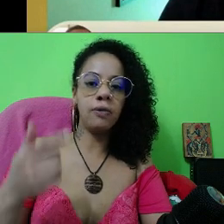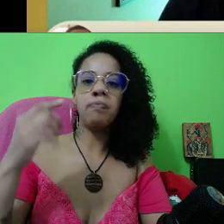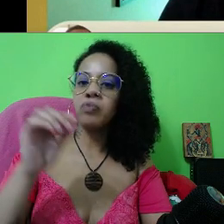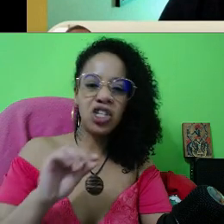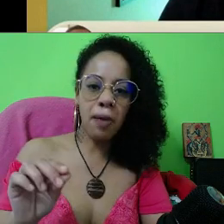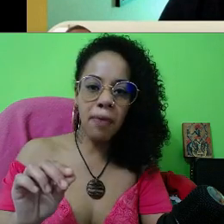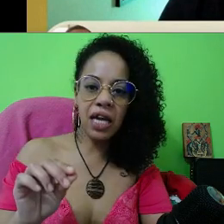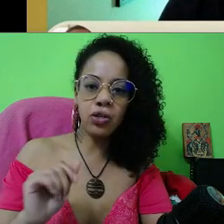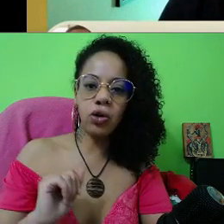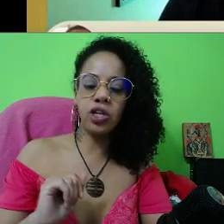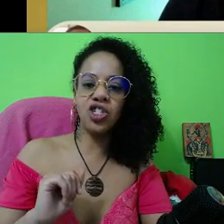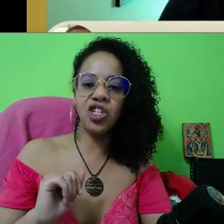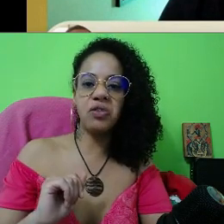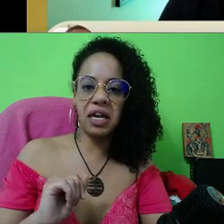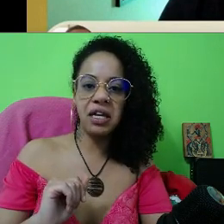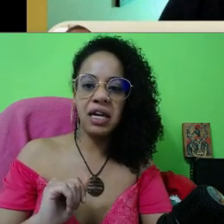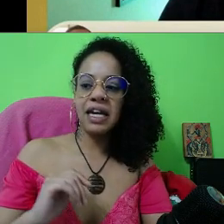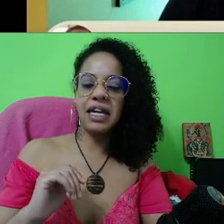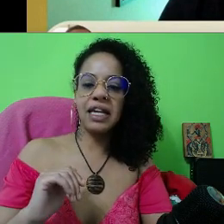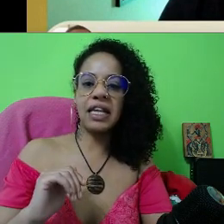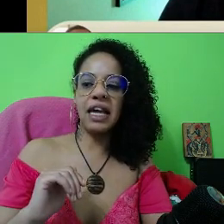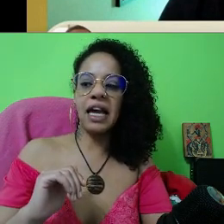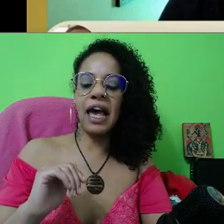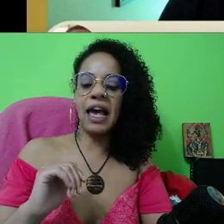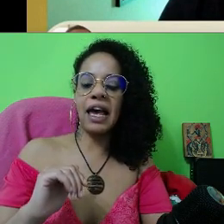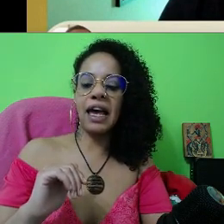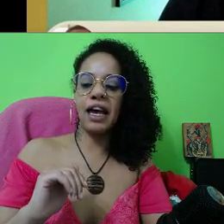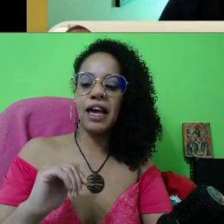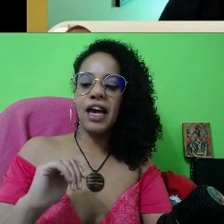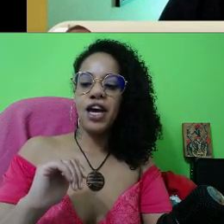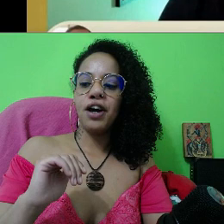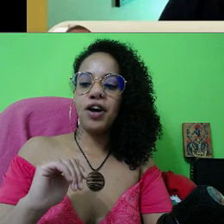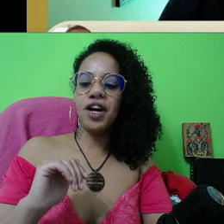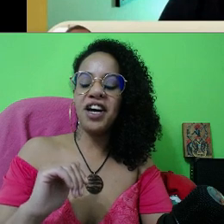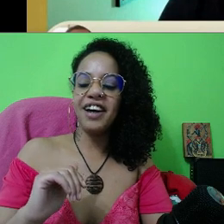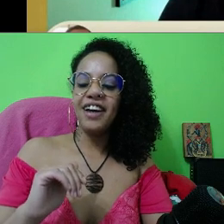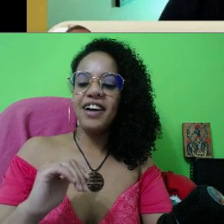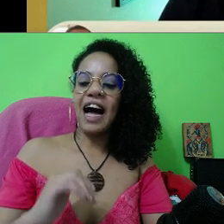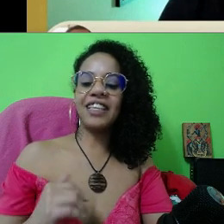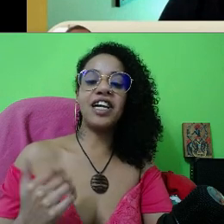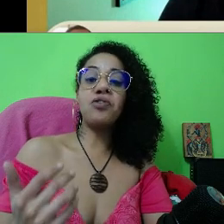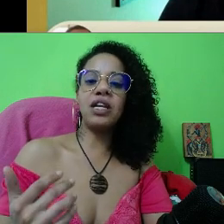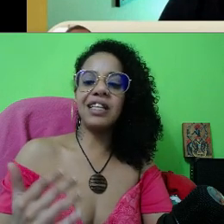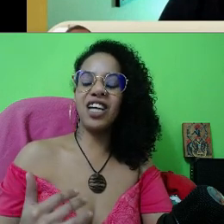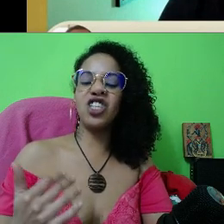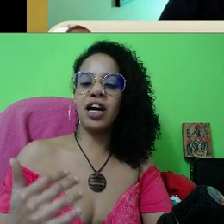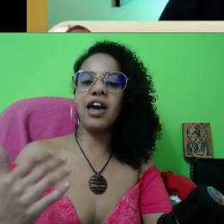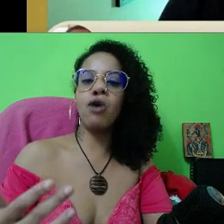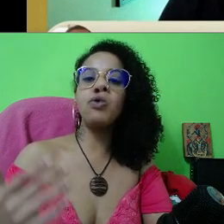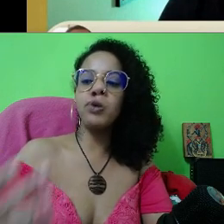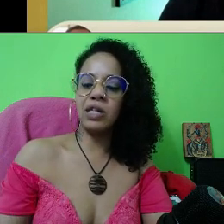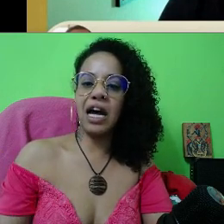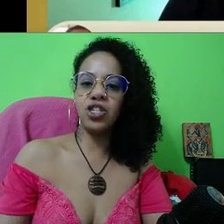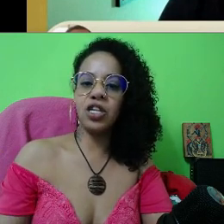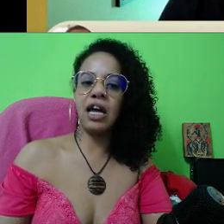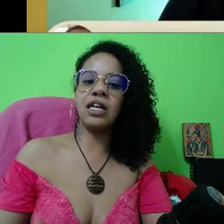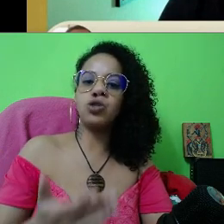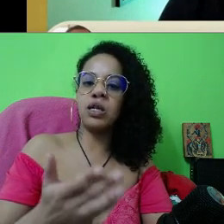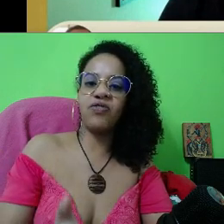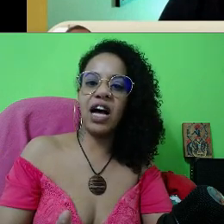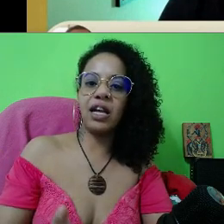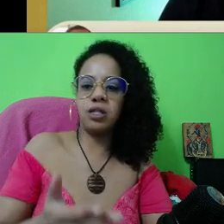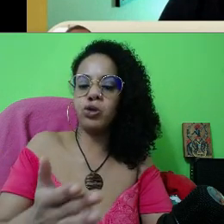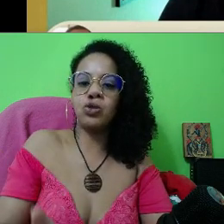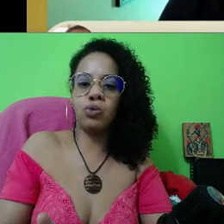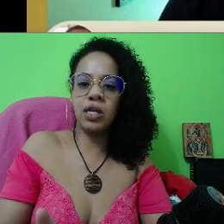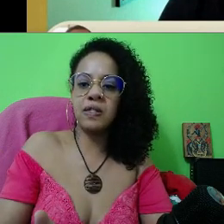de existir jamais eu corrigiria alguém que tem a tranquilidade a real humildade né